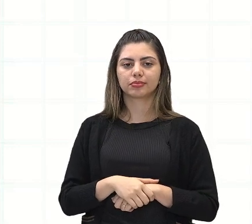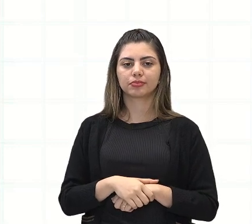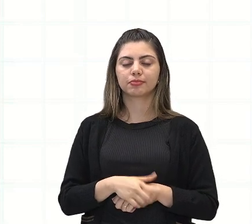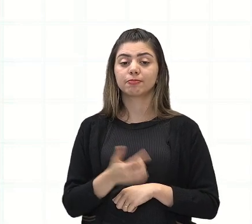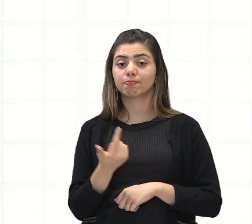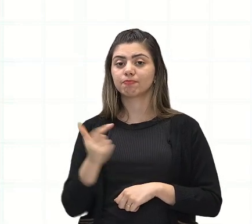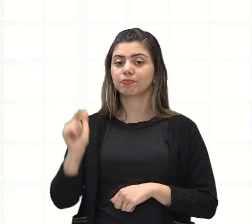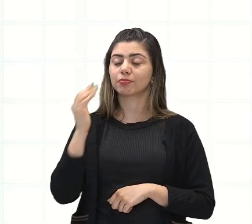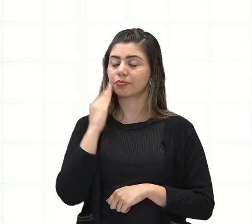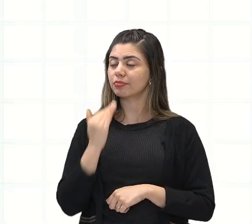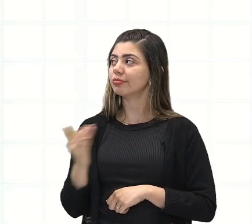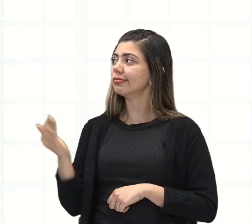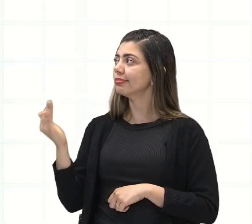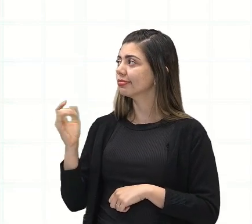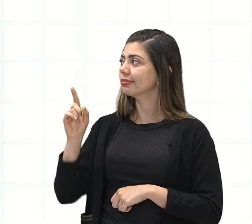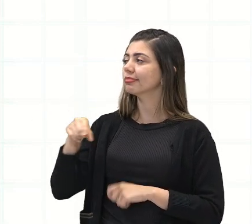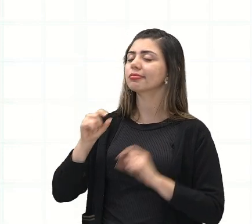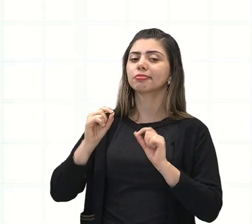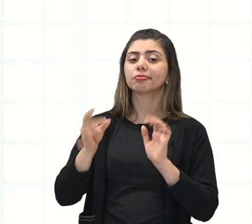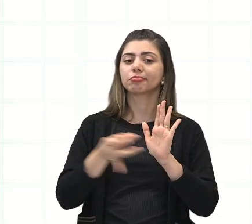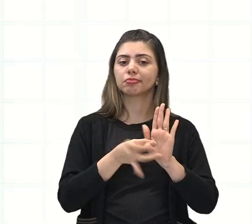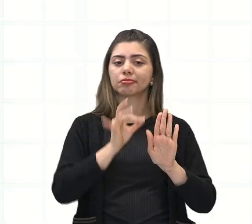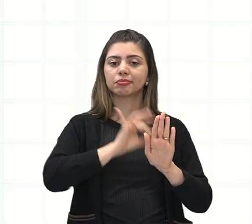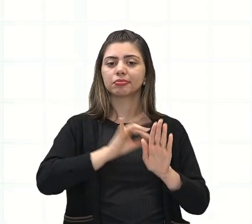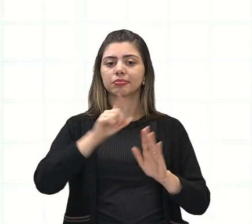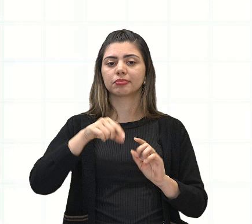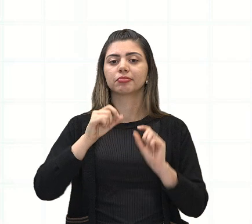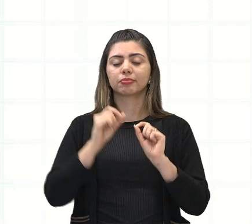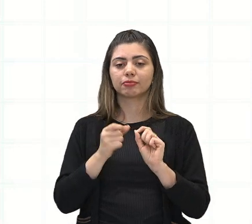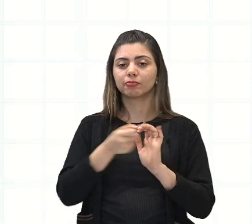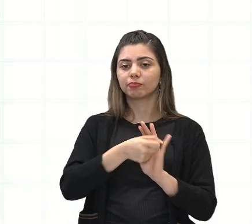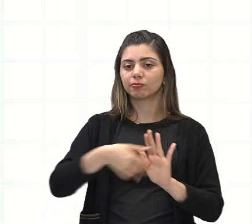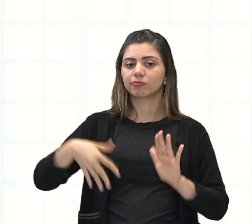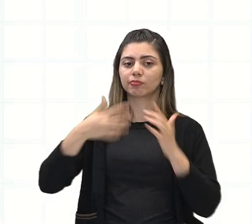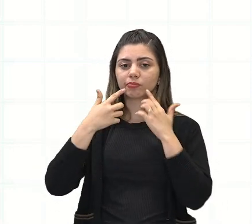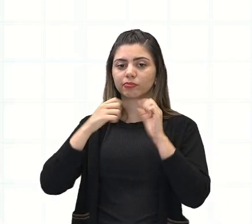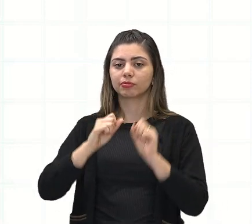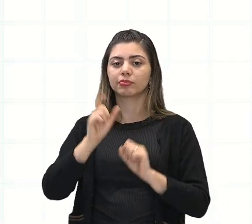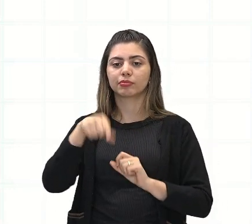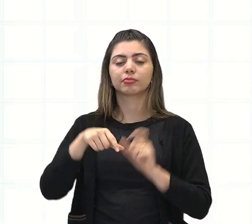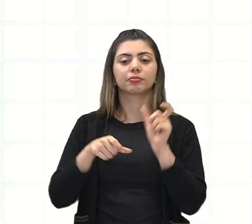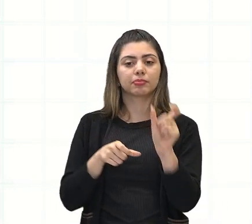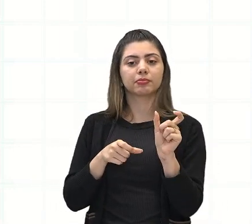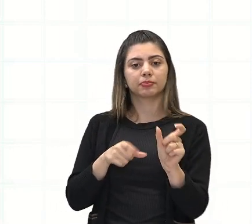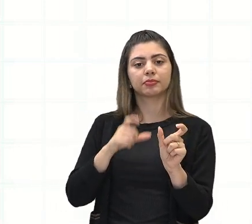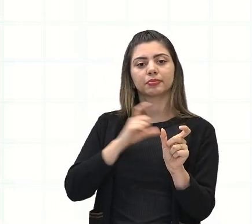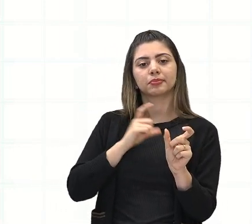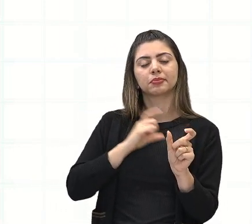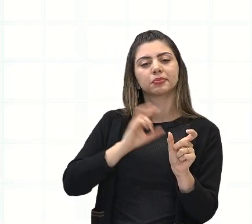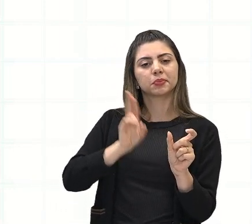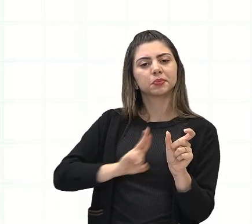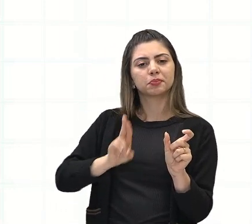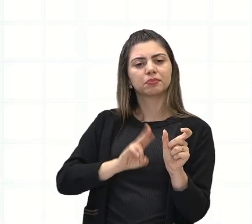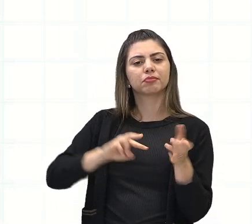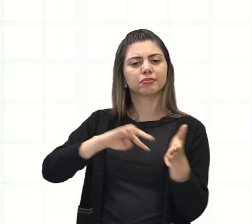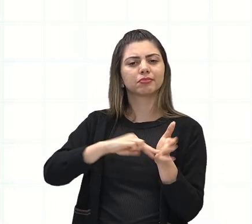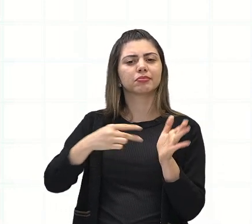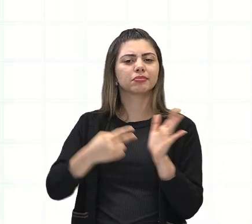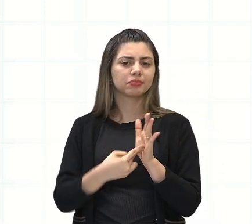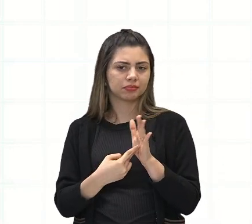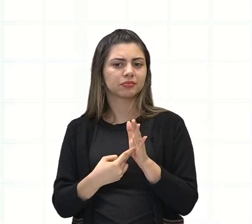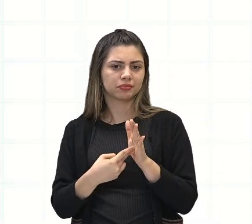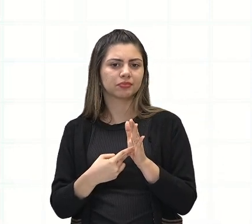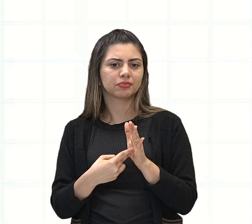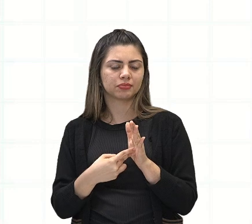A catacrese é uma figura de linguagem que ocorre quando uma palavra é utilizada em sentido impróprio. Então a palavra possui um